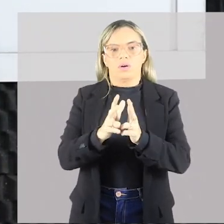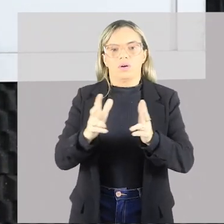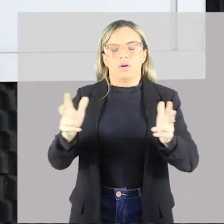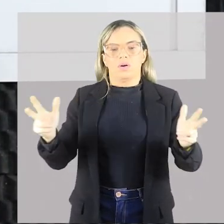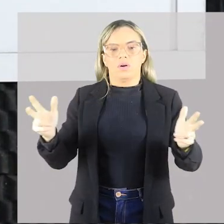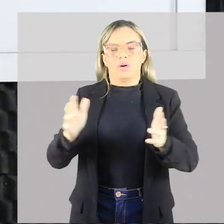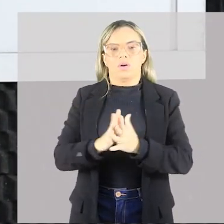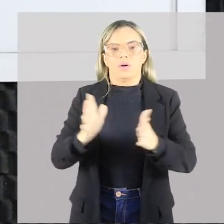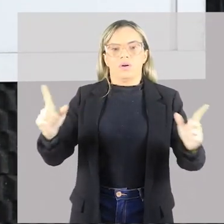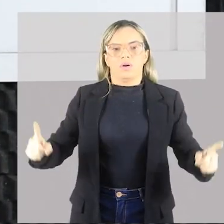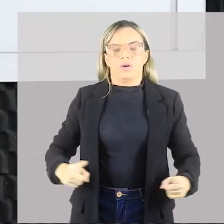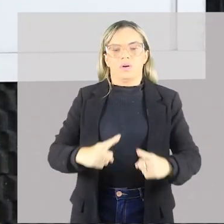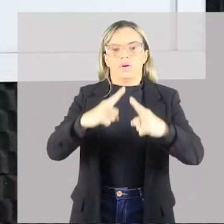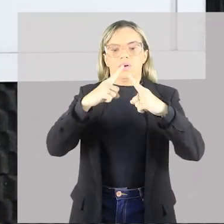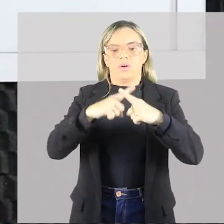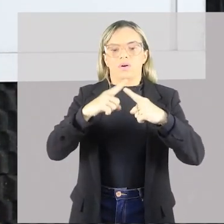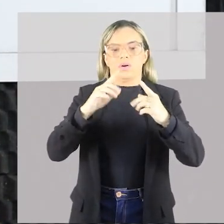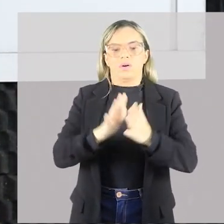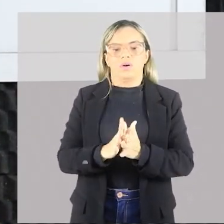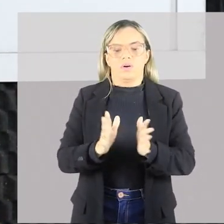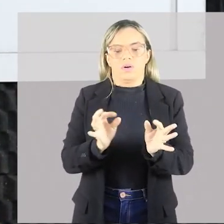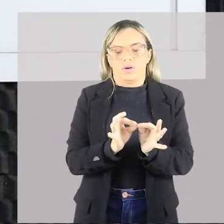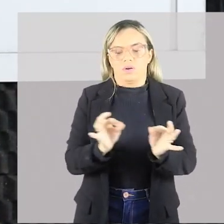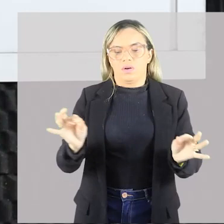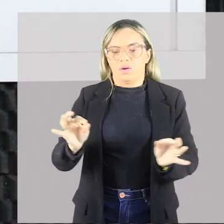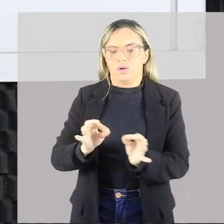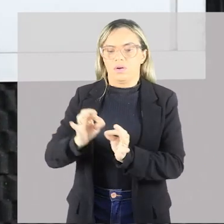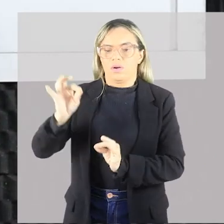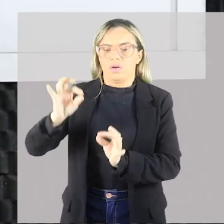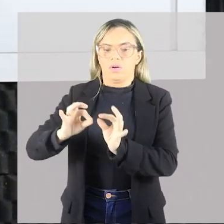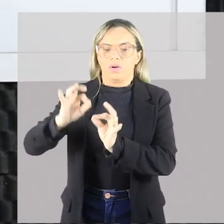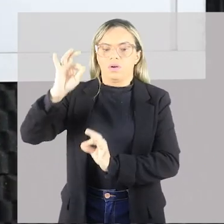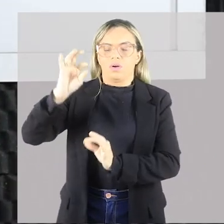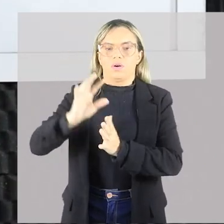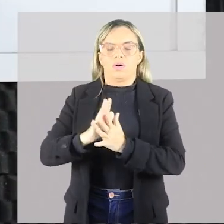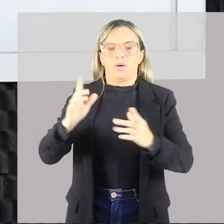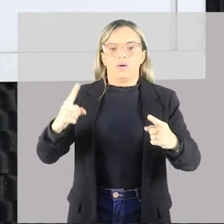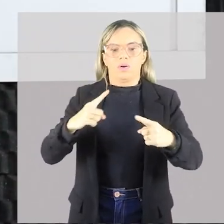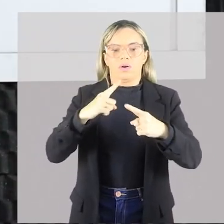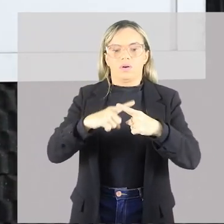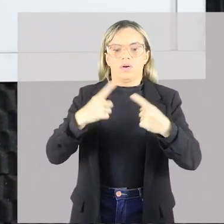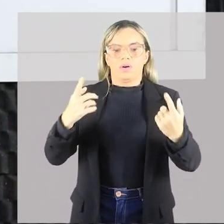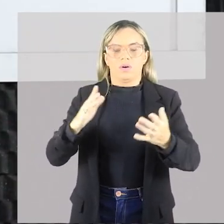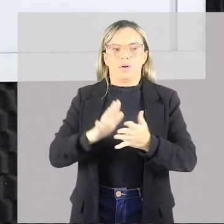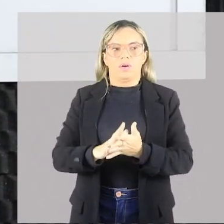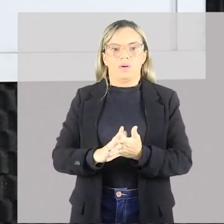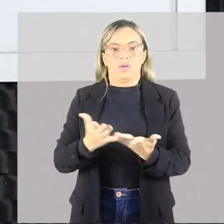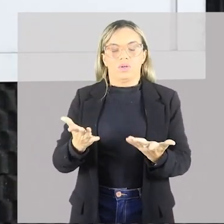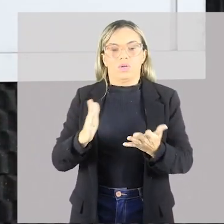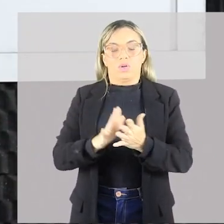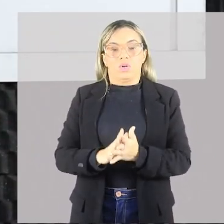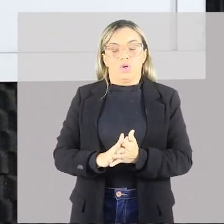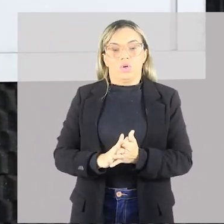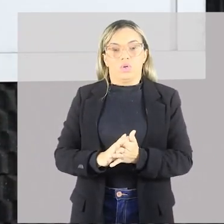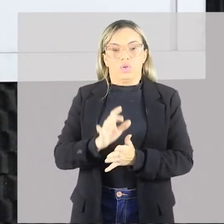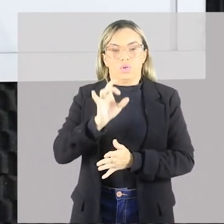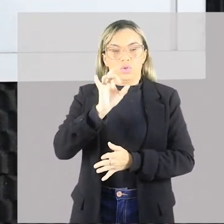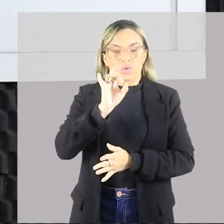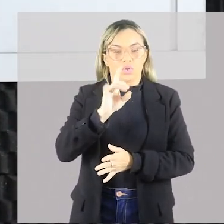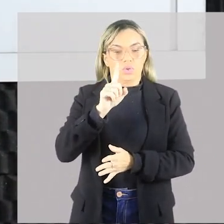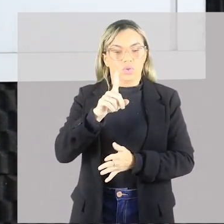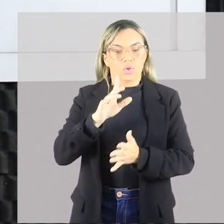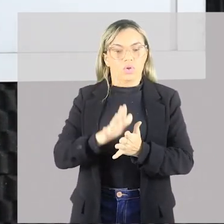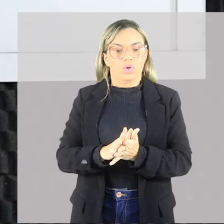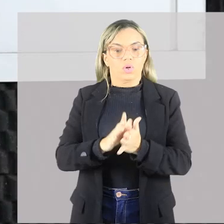você multiplicar aqui as 3 dimensões. Acontece que ele não está até o final, ó. Então, para eu